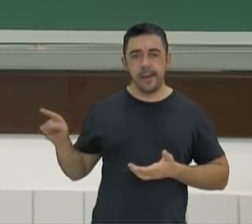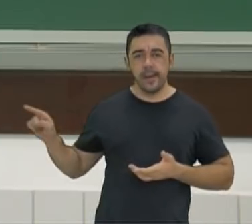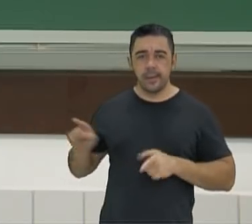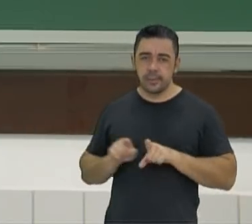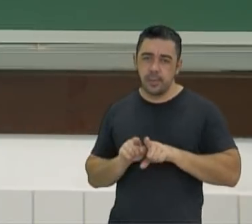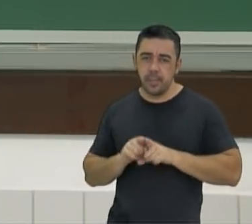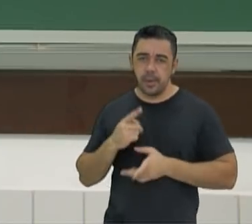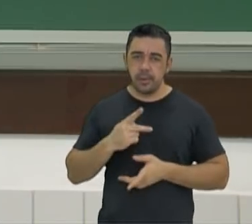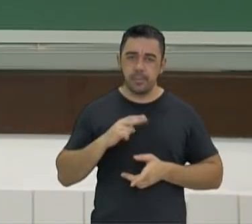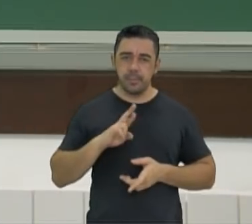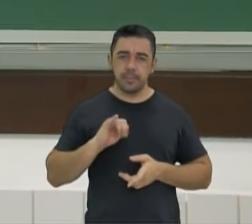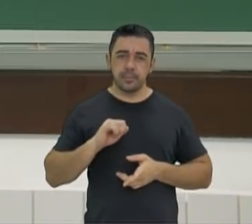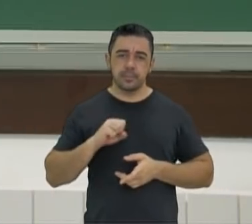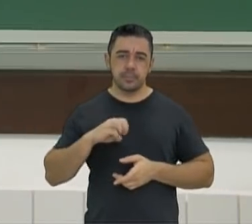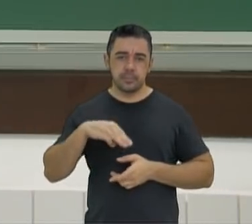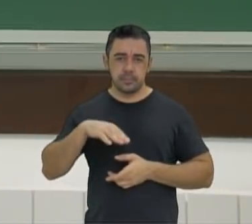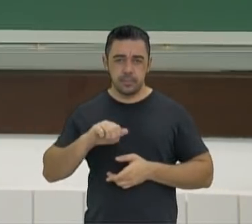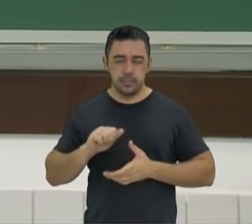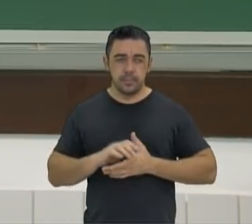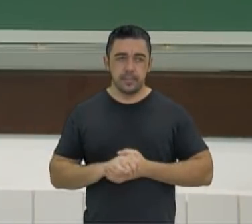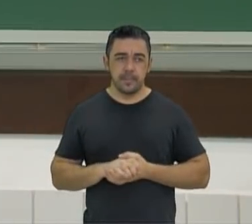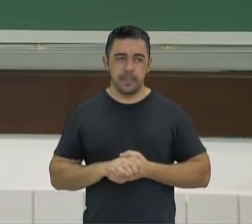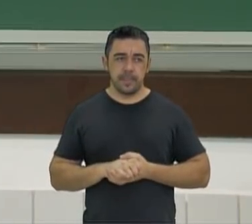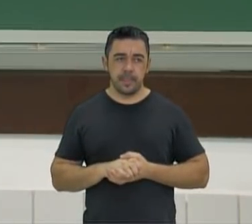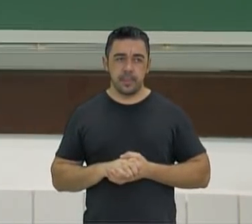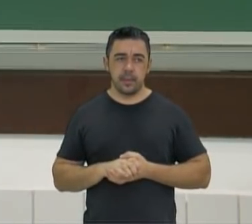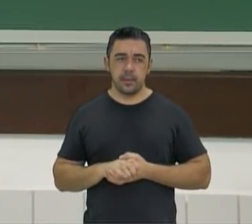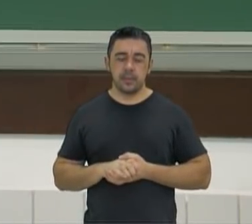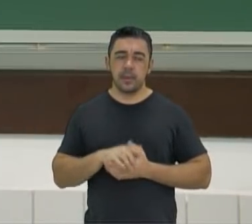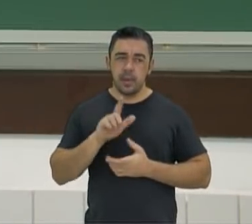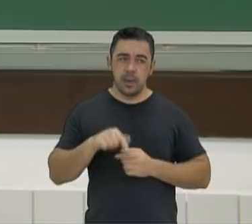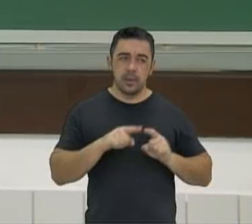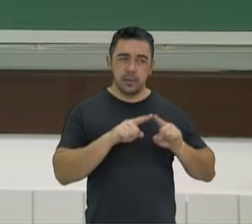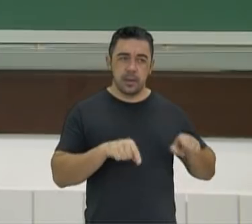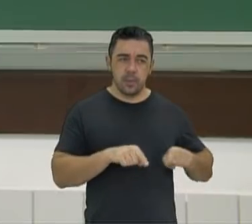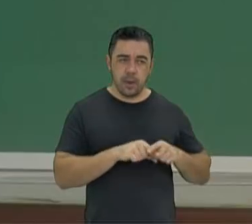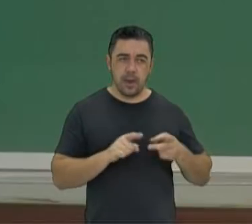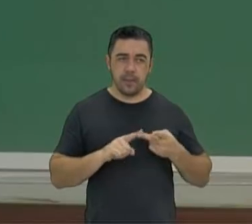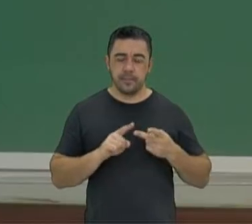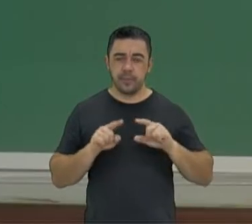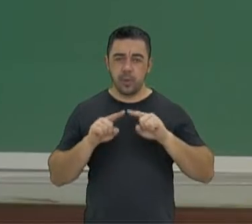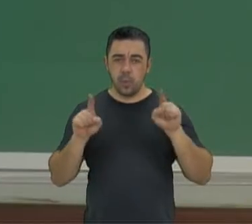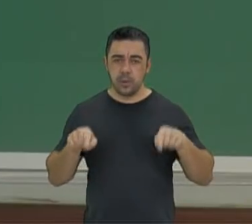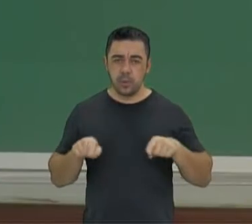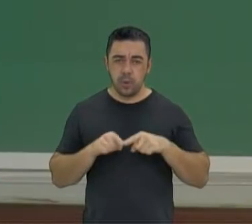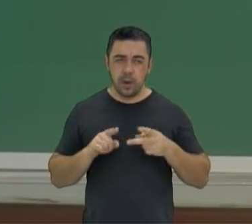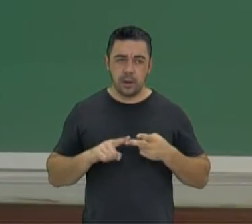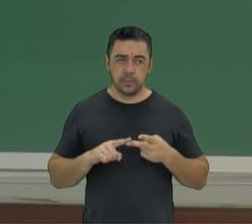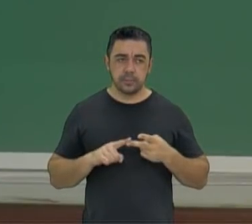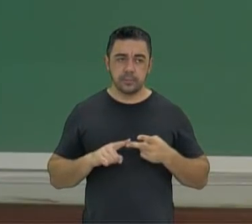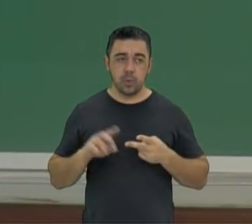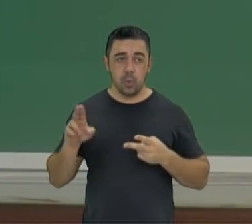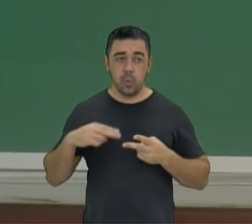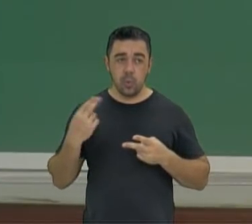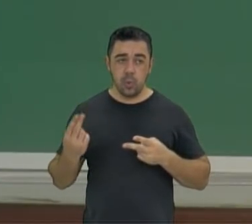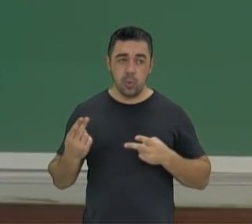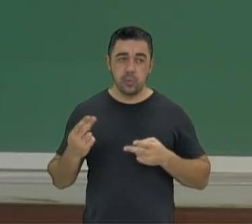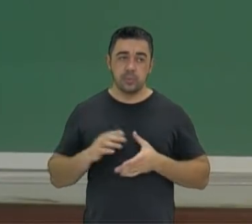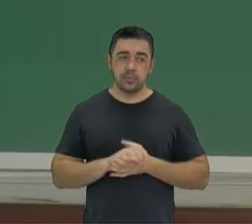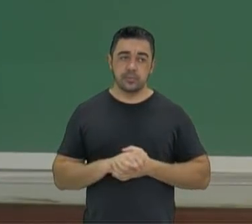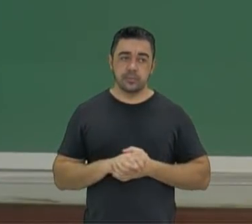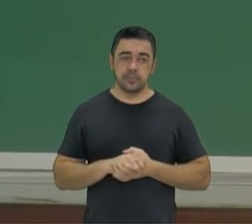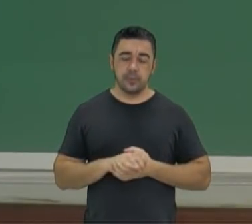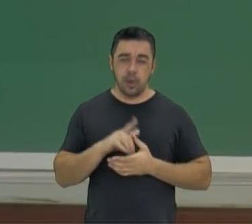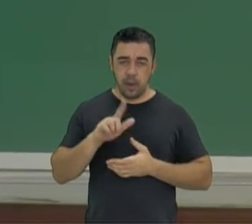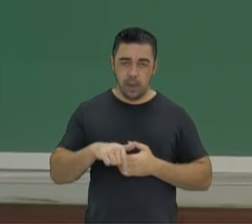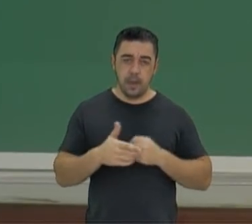tudo bem? Muito bem. Então, aqui eu tenho prisma triangular, prisma quadrangular, ou eu posso dizer assim, ó, prisma